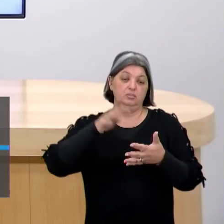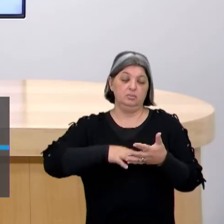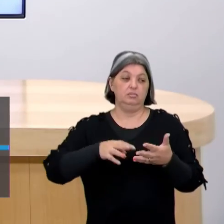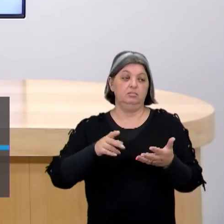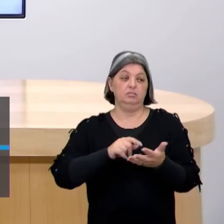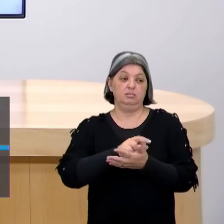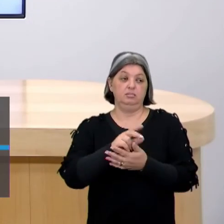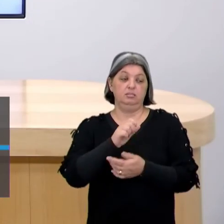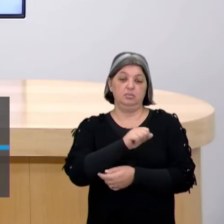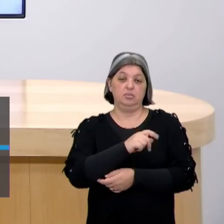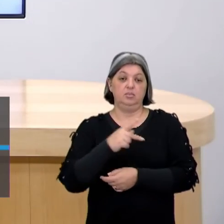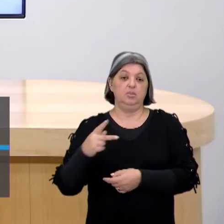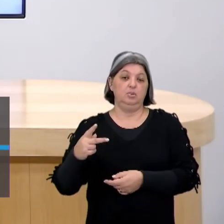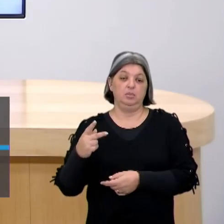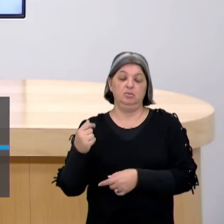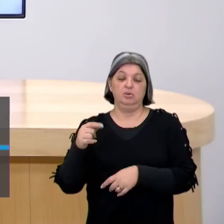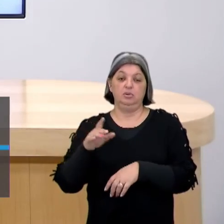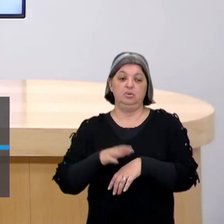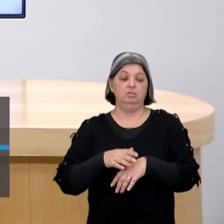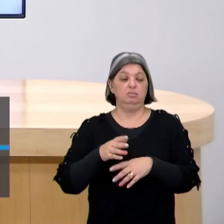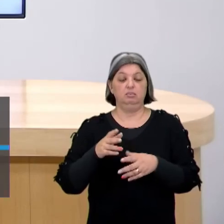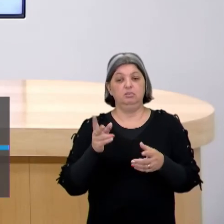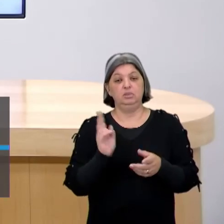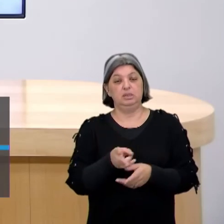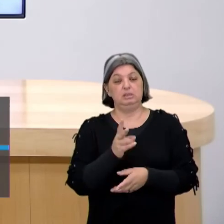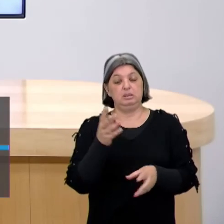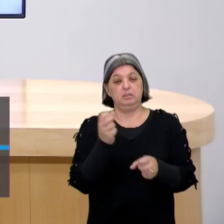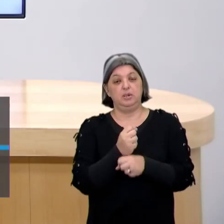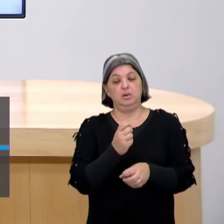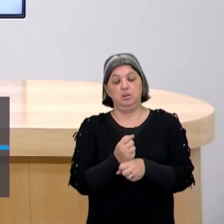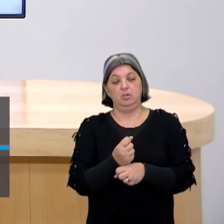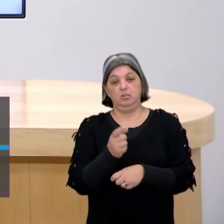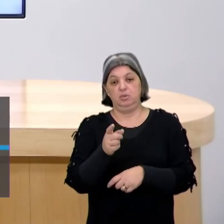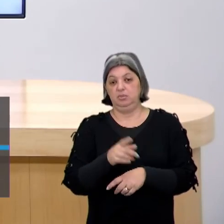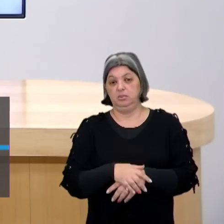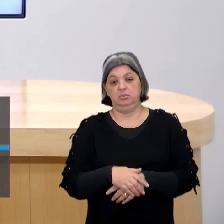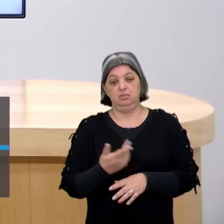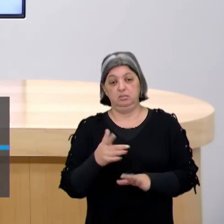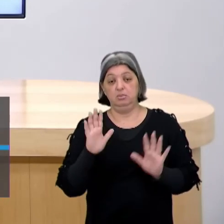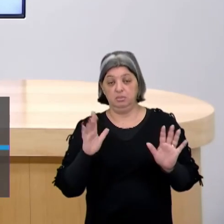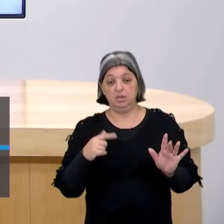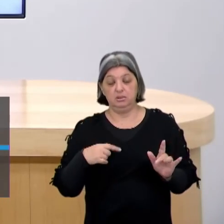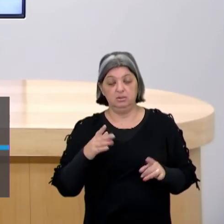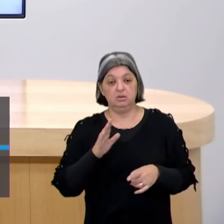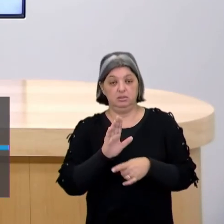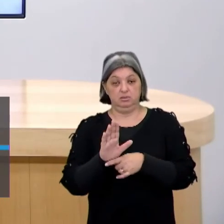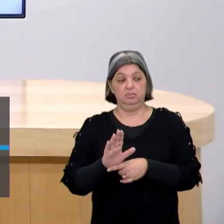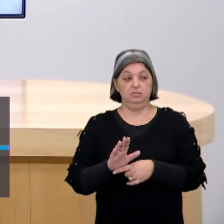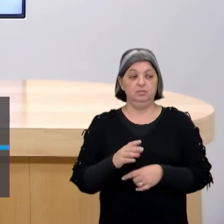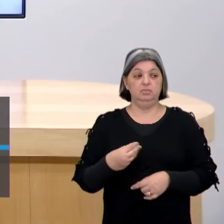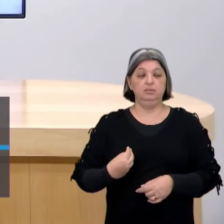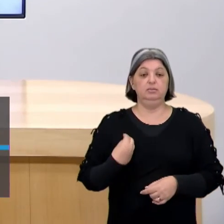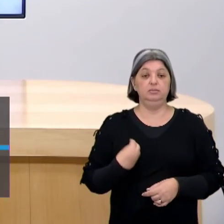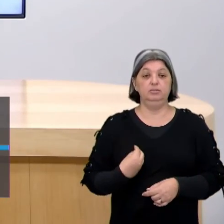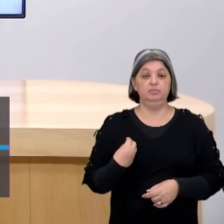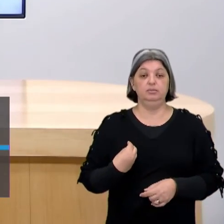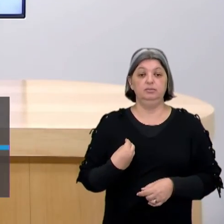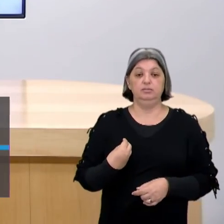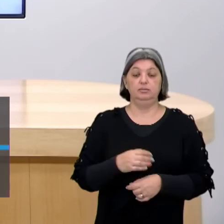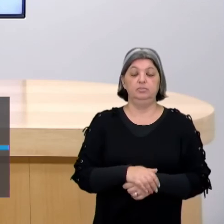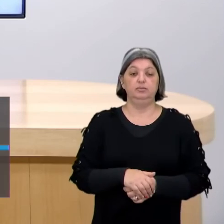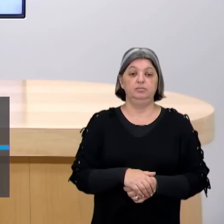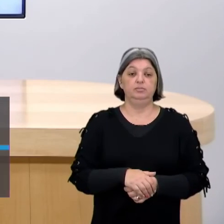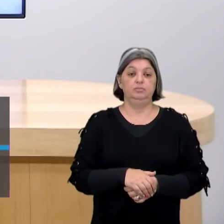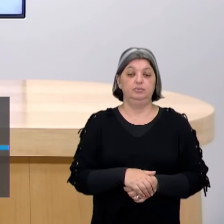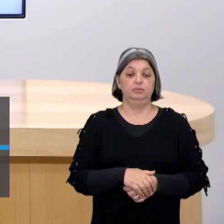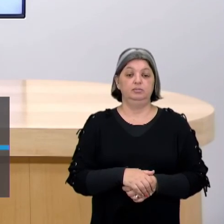existe aplicativo que vai fazer os cálculos para você. Isso não existe, mas que ele vai facilitar a tua vida, vai. Ele